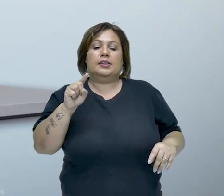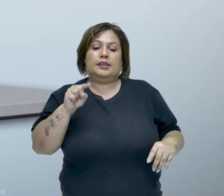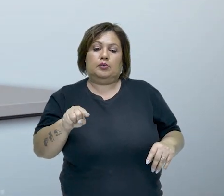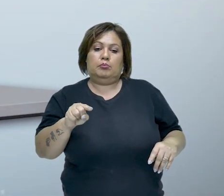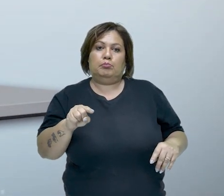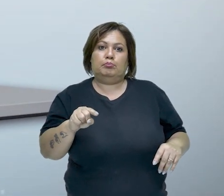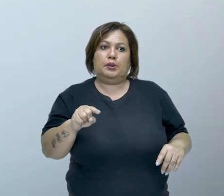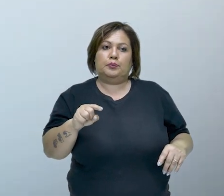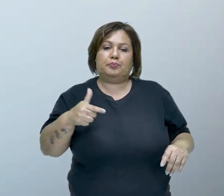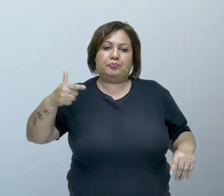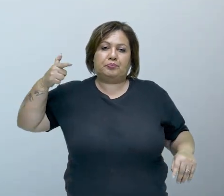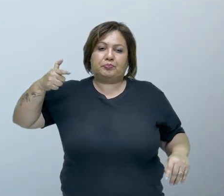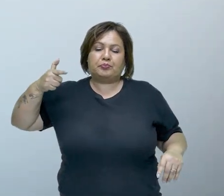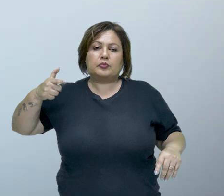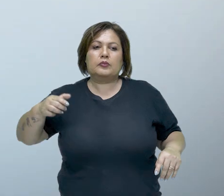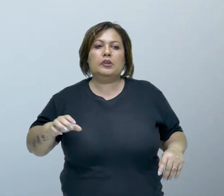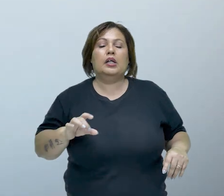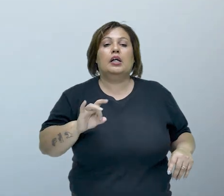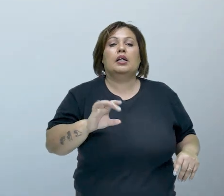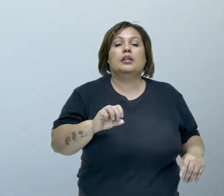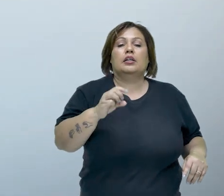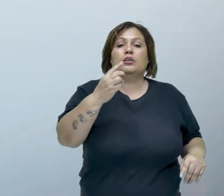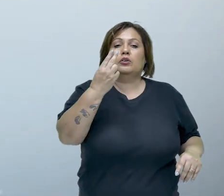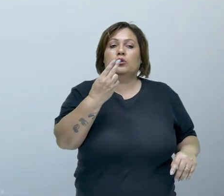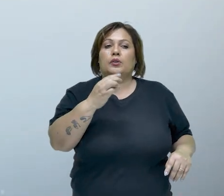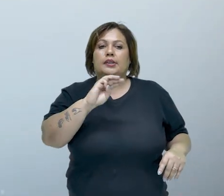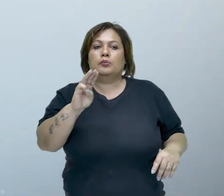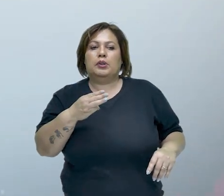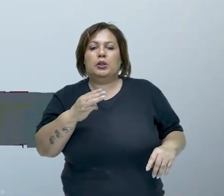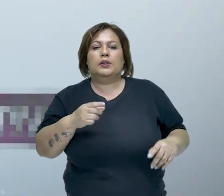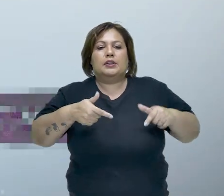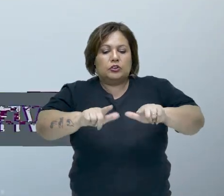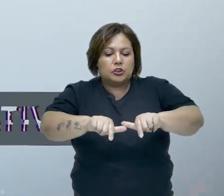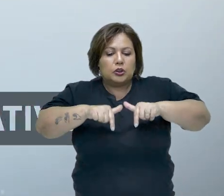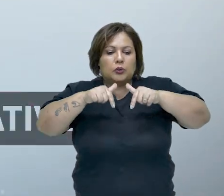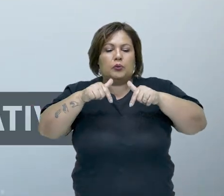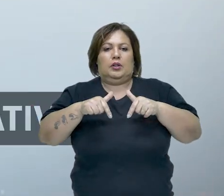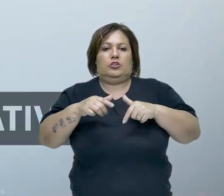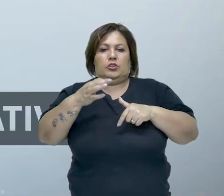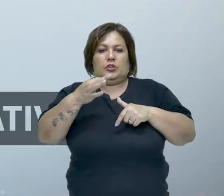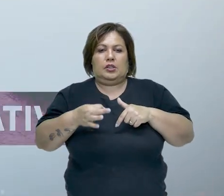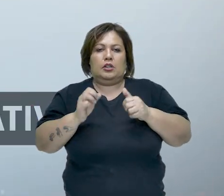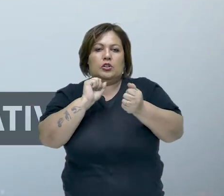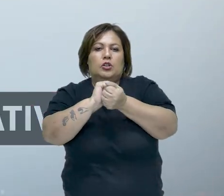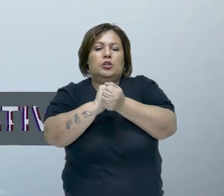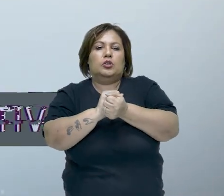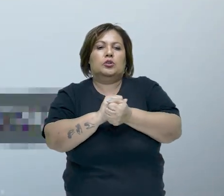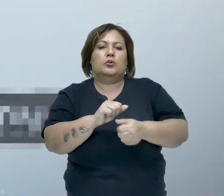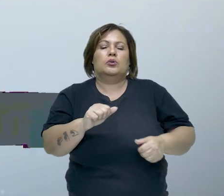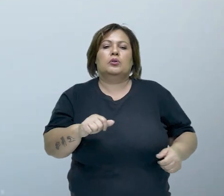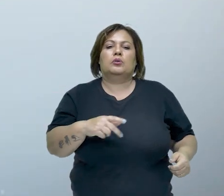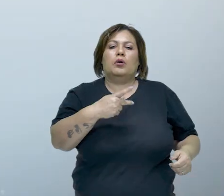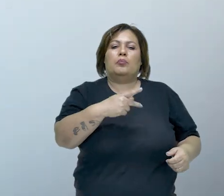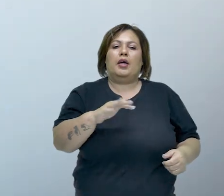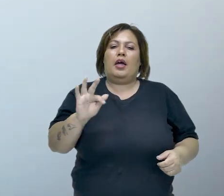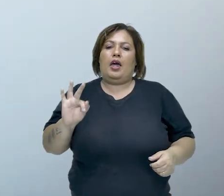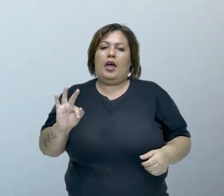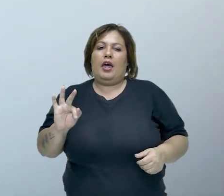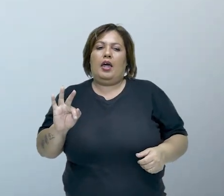4.800.000 armas. Dessas, apenas 2 milhões estavam com registros ativos junto à Polícia Federal.